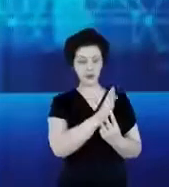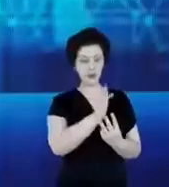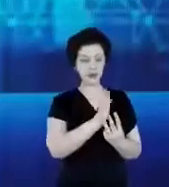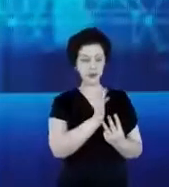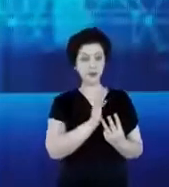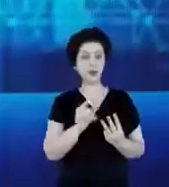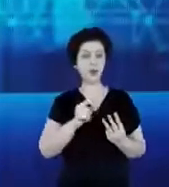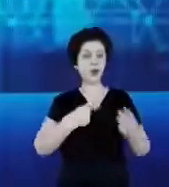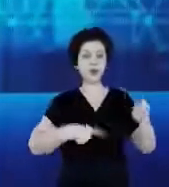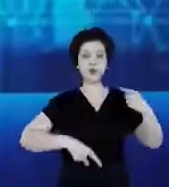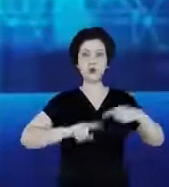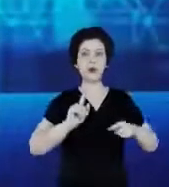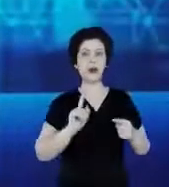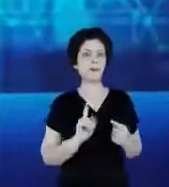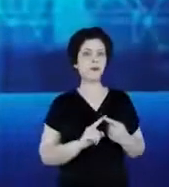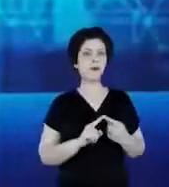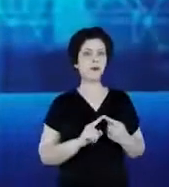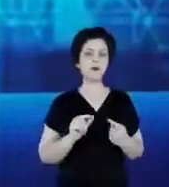A primeira frente